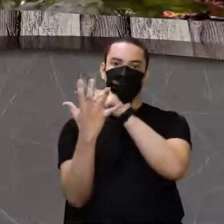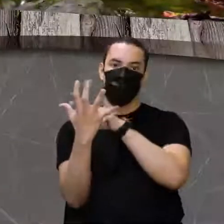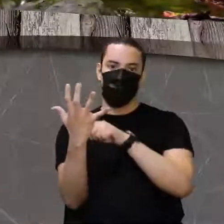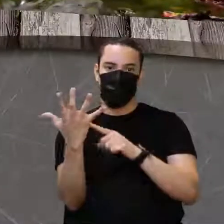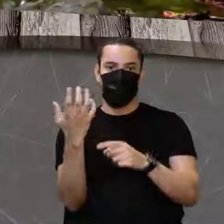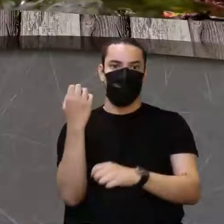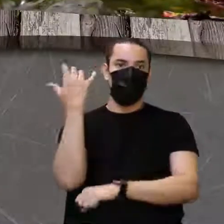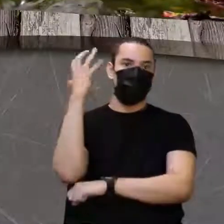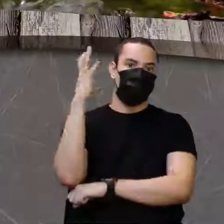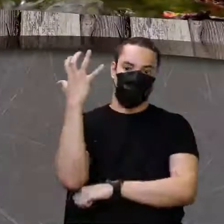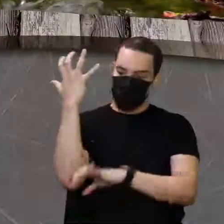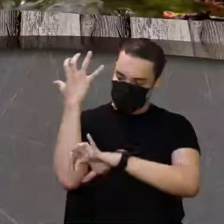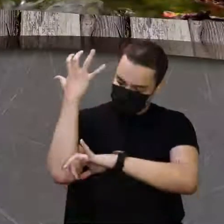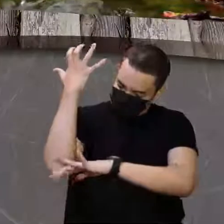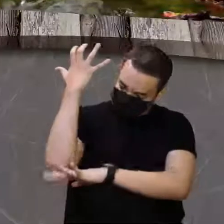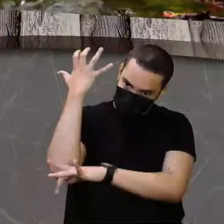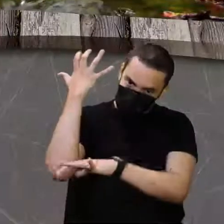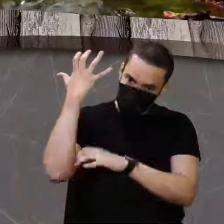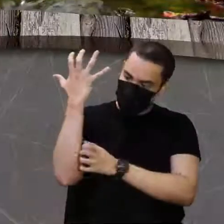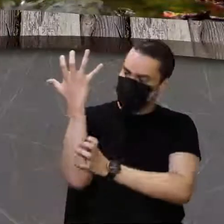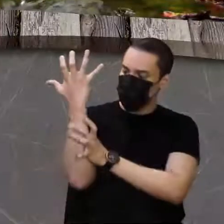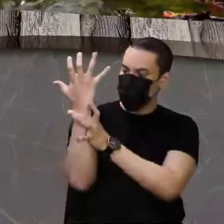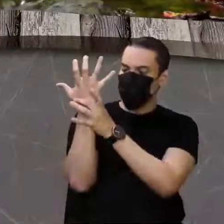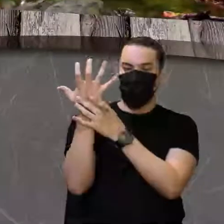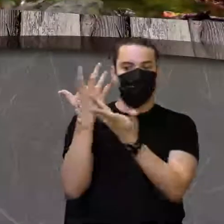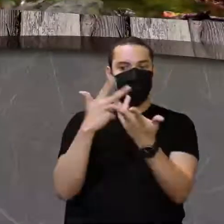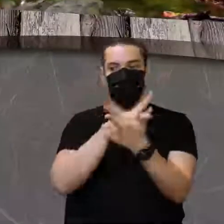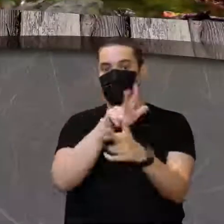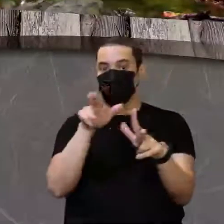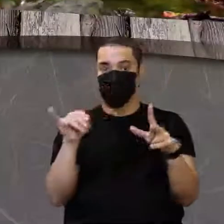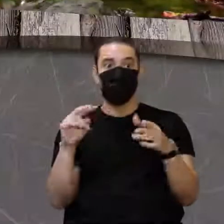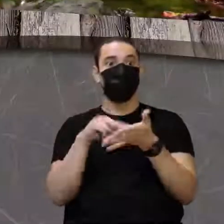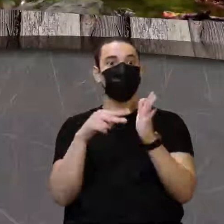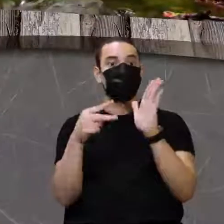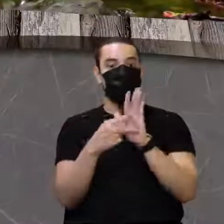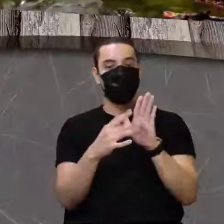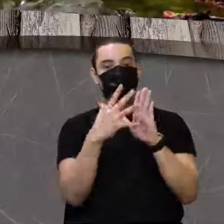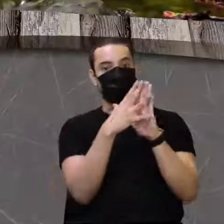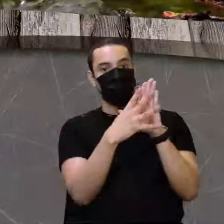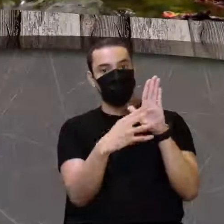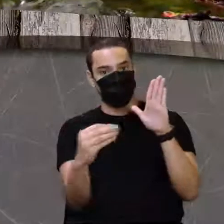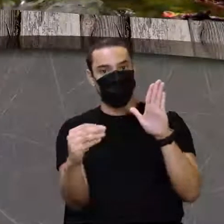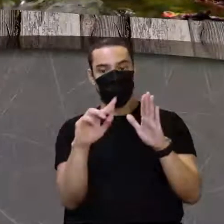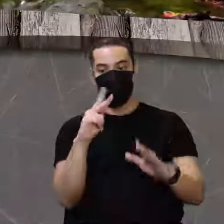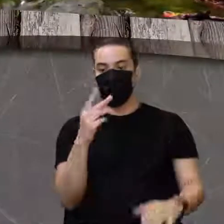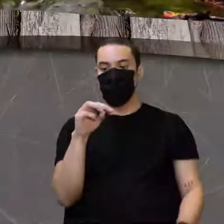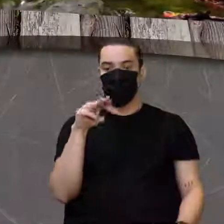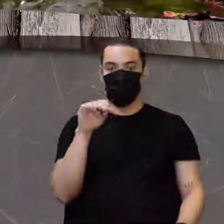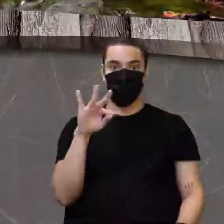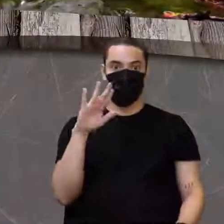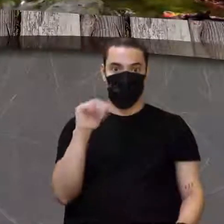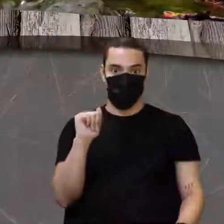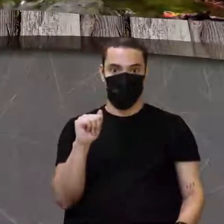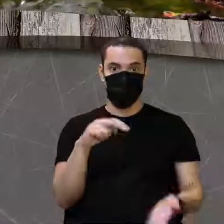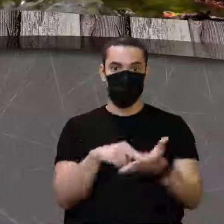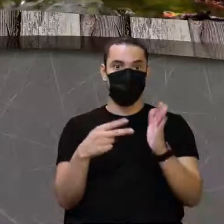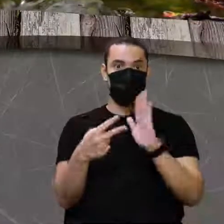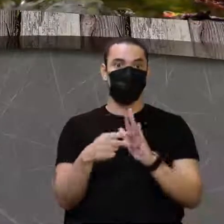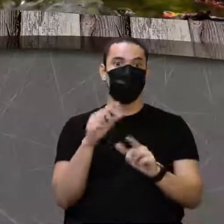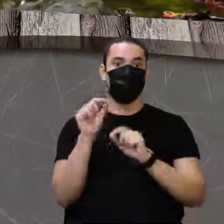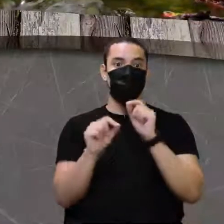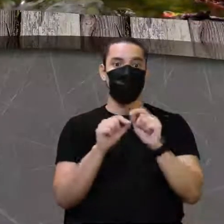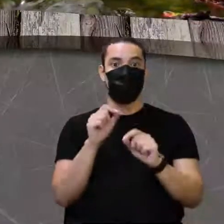uma árvore, certo? Aí a gente tem uma camuflagem do tipo homotipia. Não vai confundir